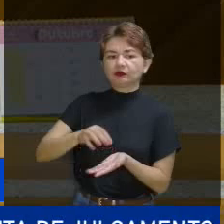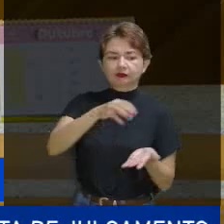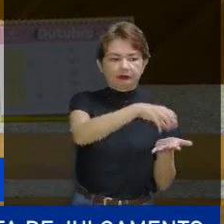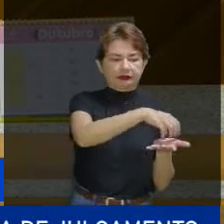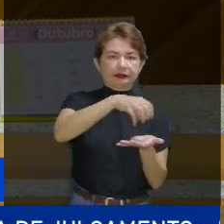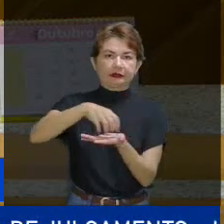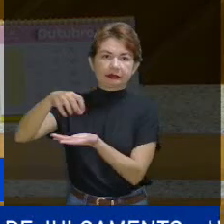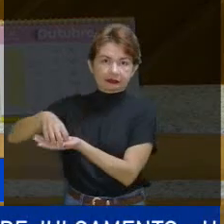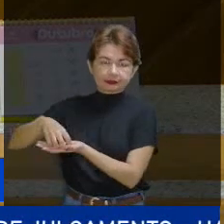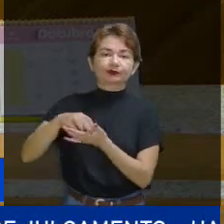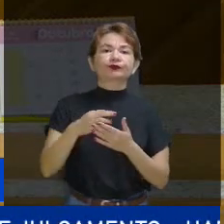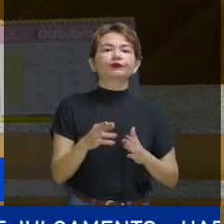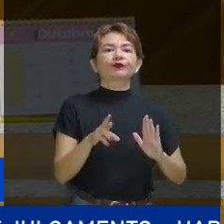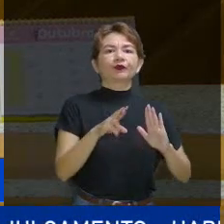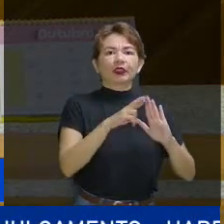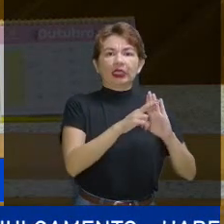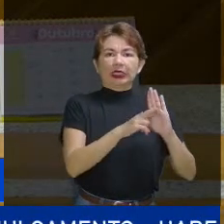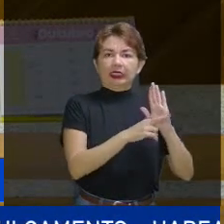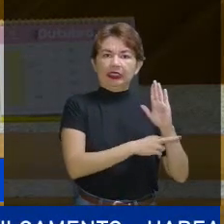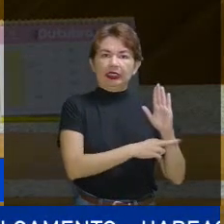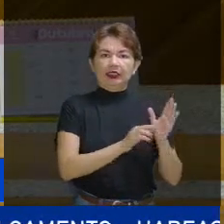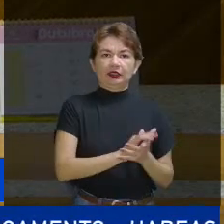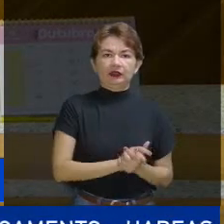seus argumentos no princípio